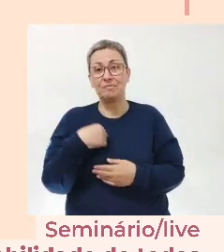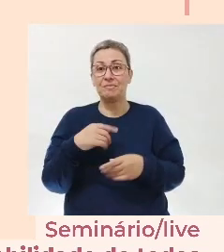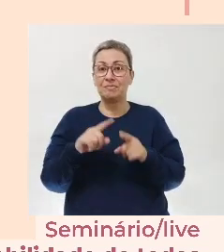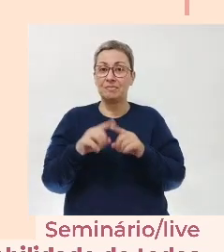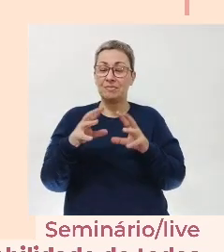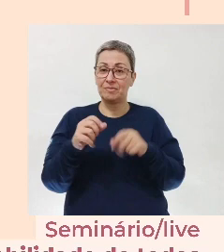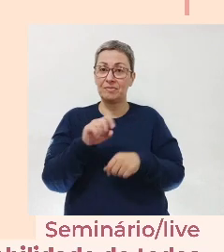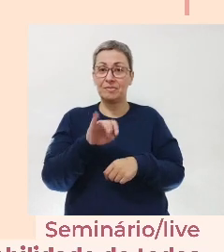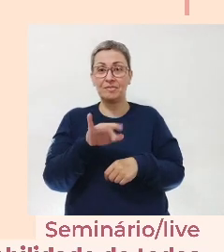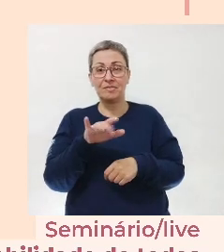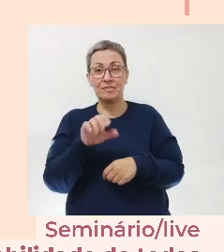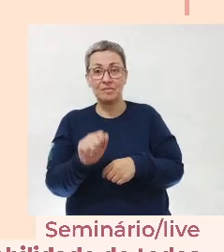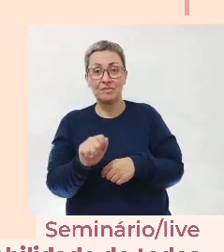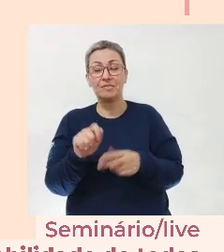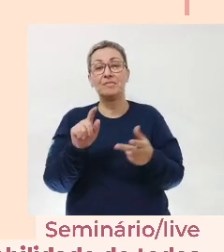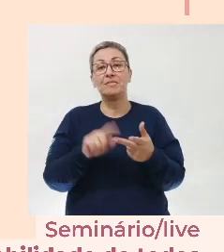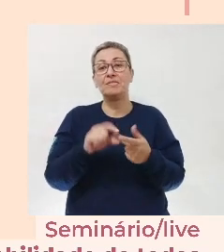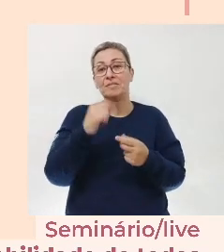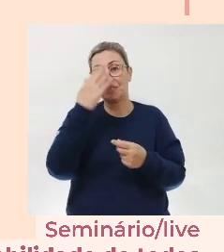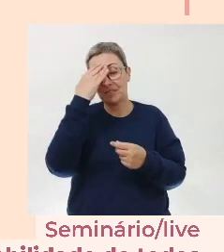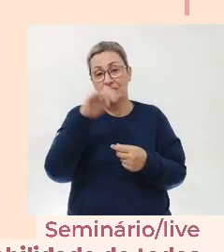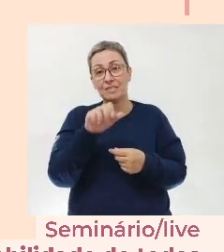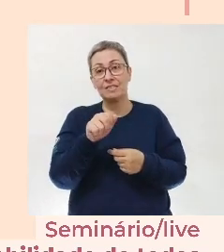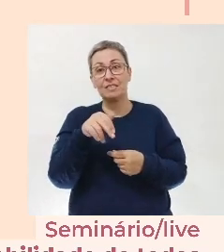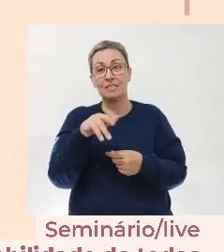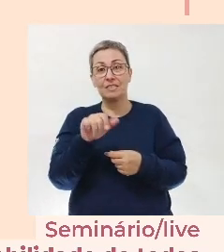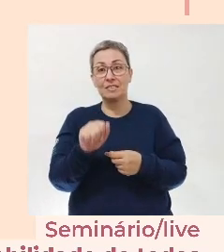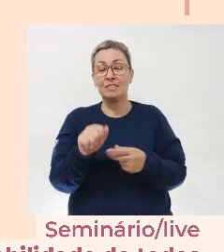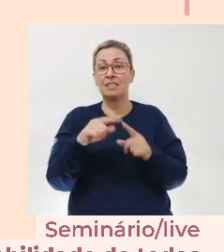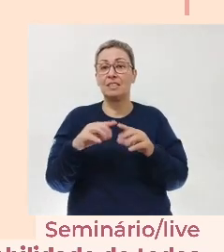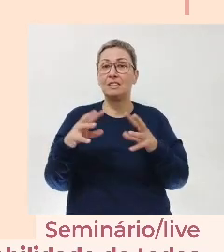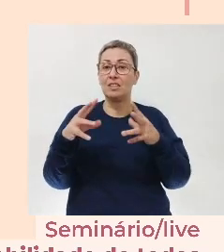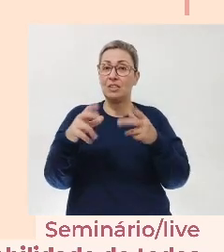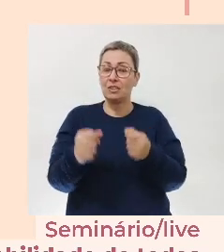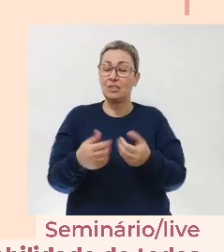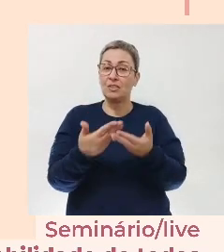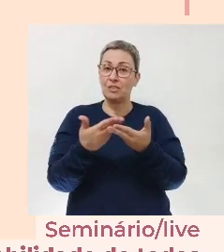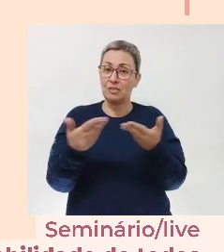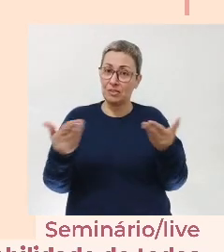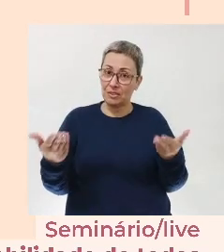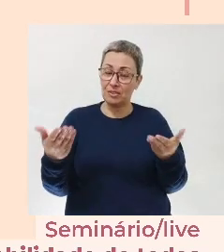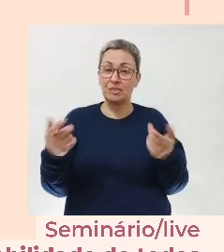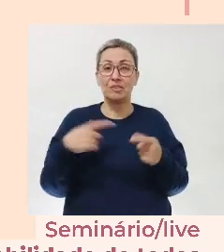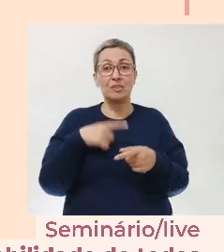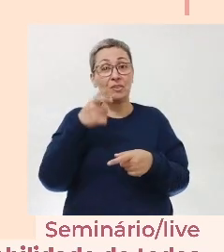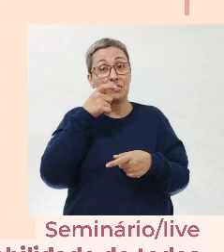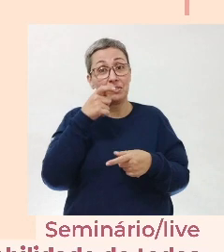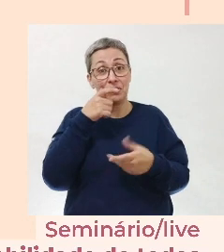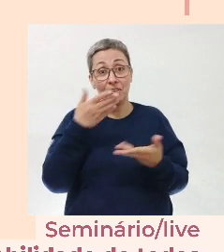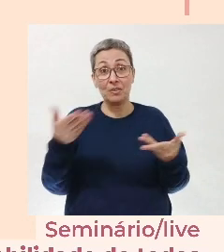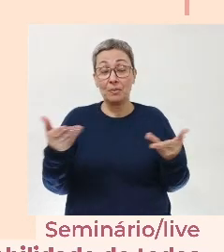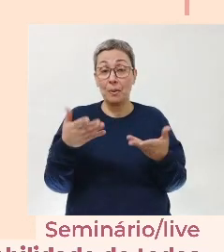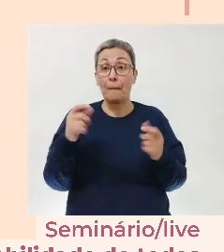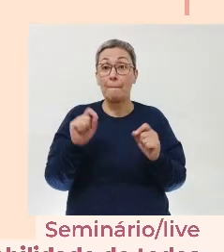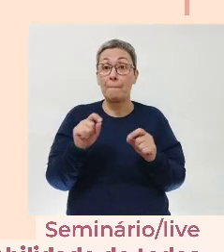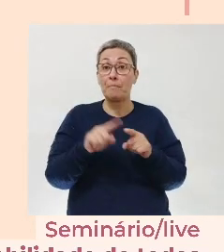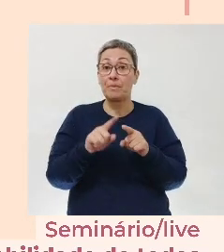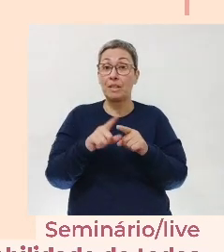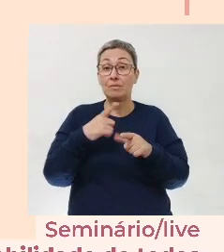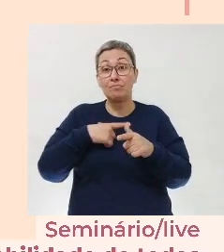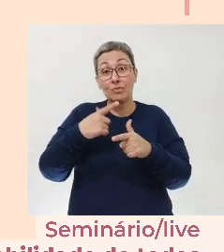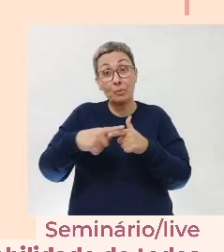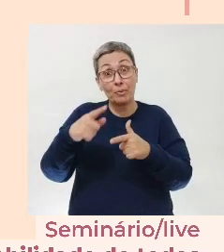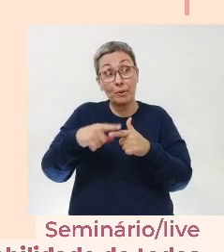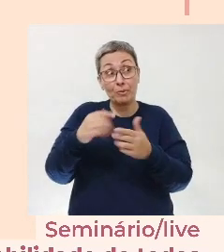o vídeo da pasteurização. Bom? Muito obrigado. Eu agradeço a doutora Silvia, agradeço a Janaína, agradeço a vocês que até